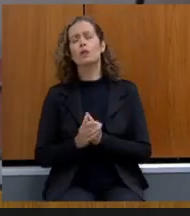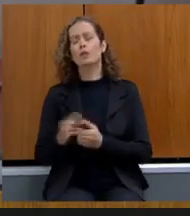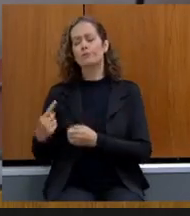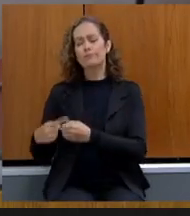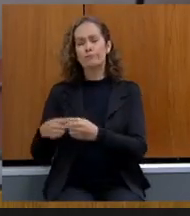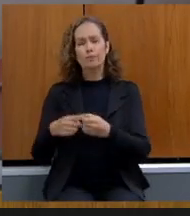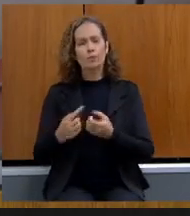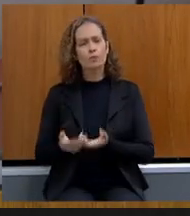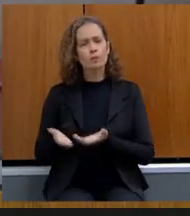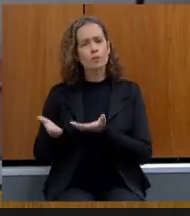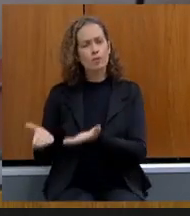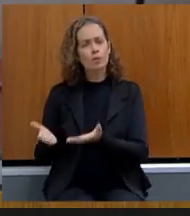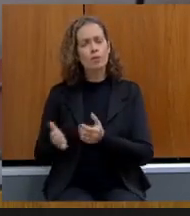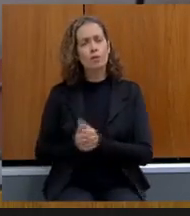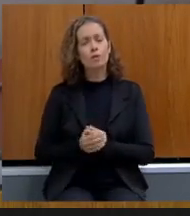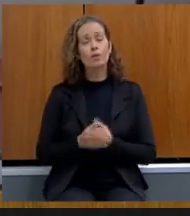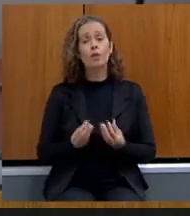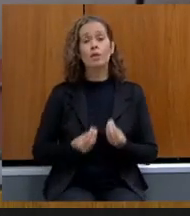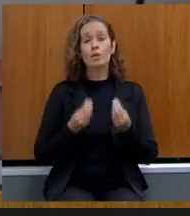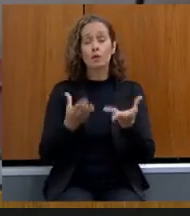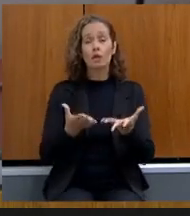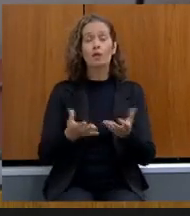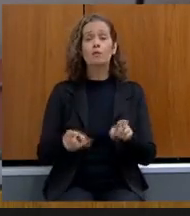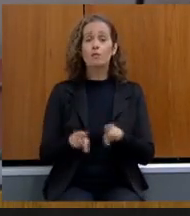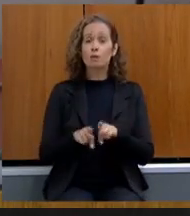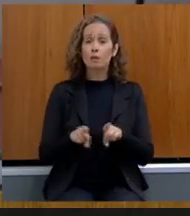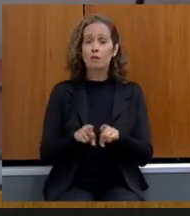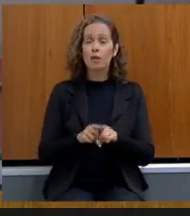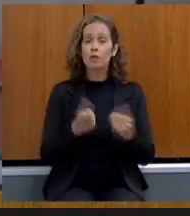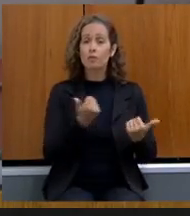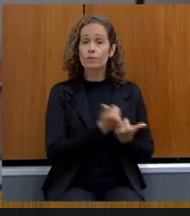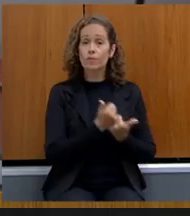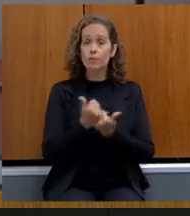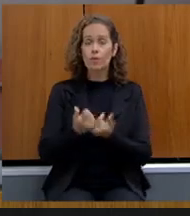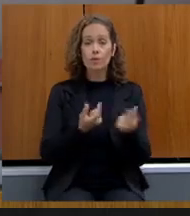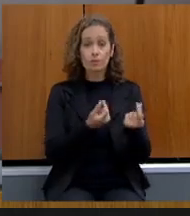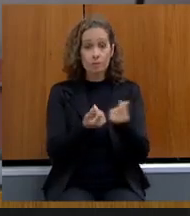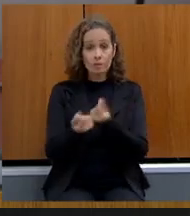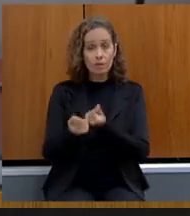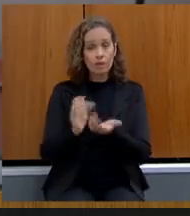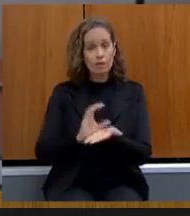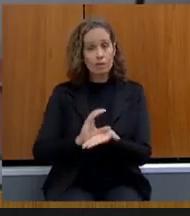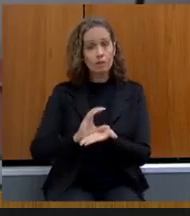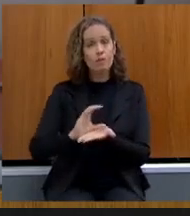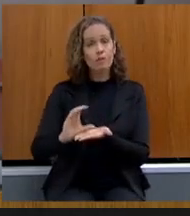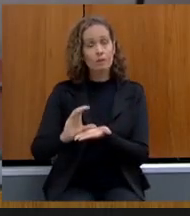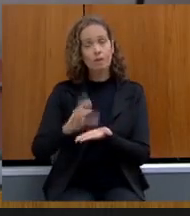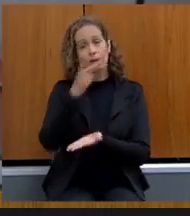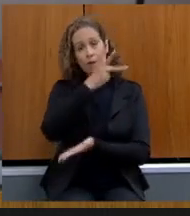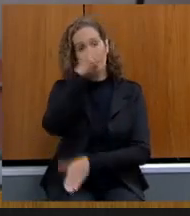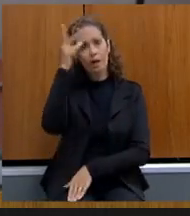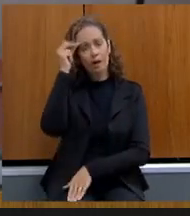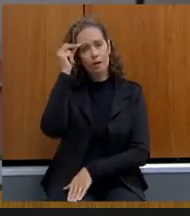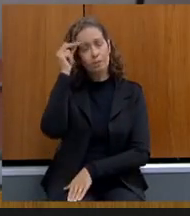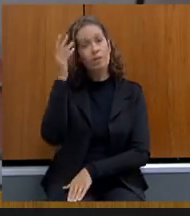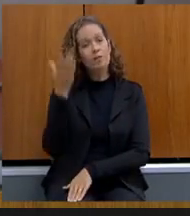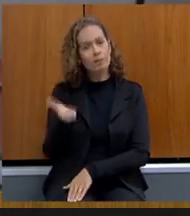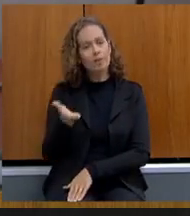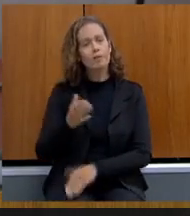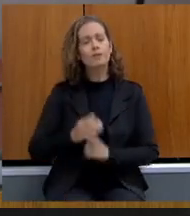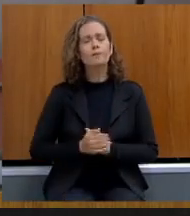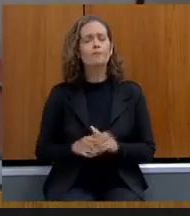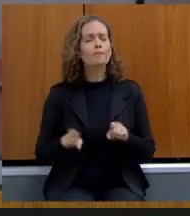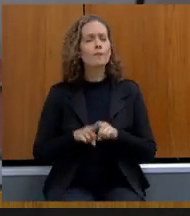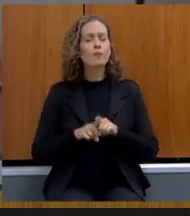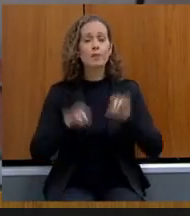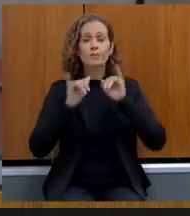município dando o deputado apoio financeiro a esses a estes prefeitos e eu usaria lhe